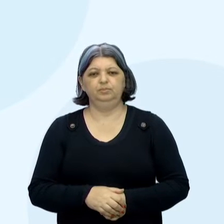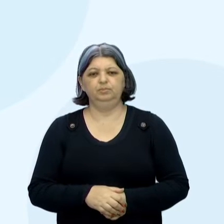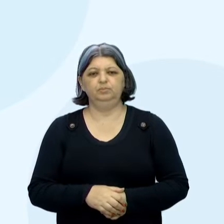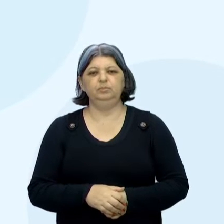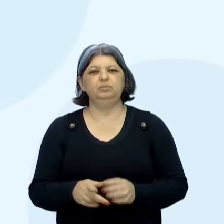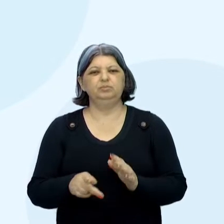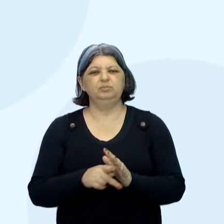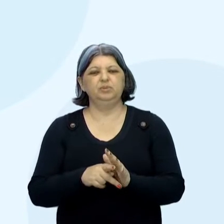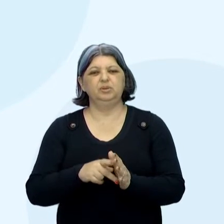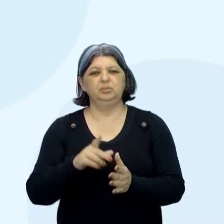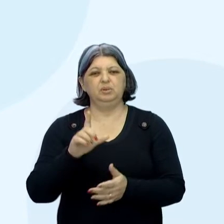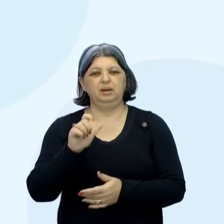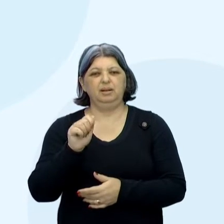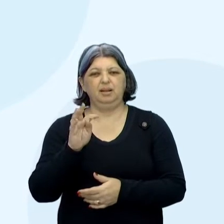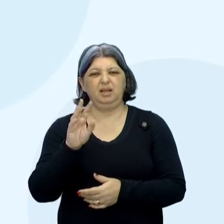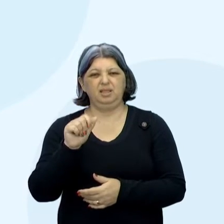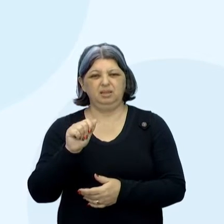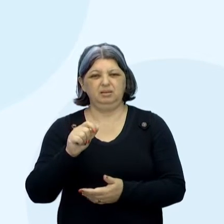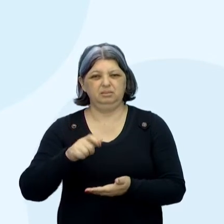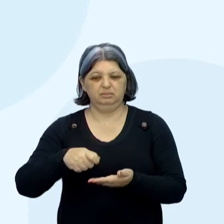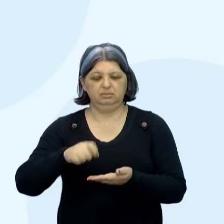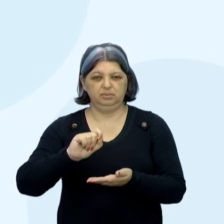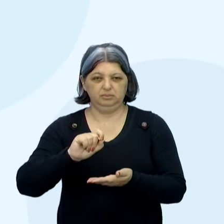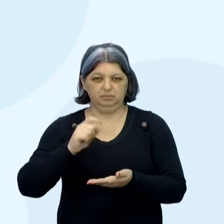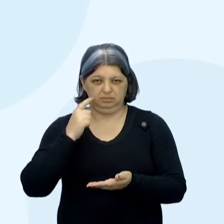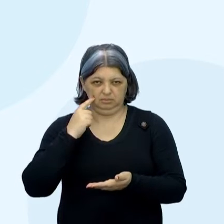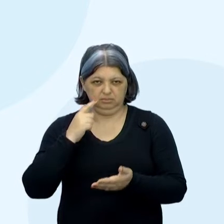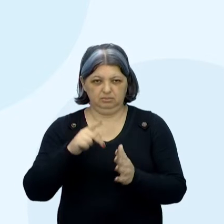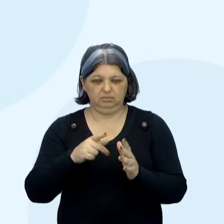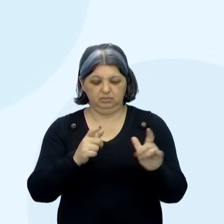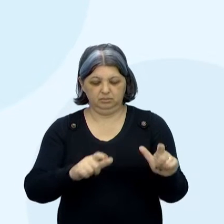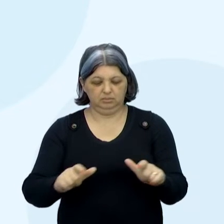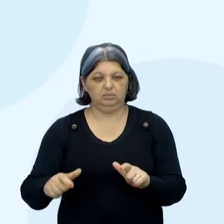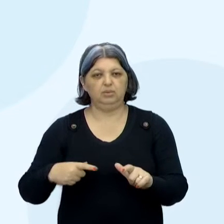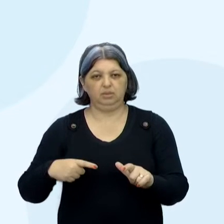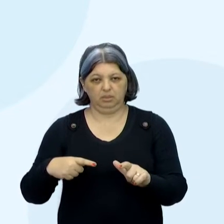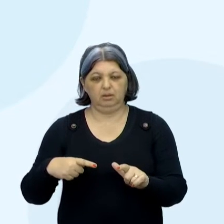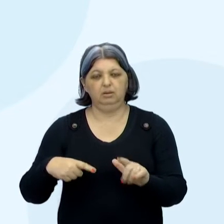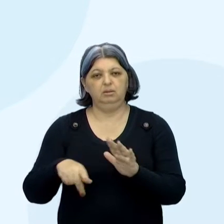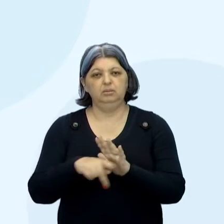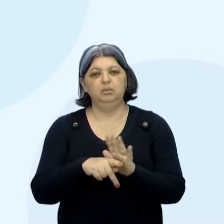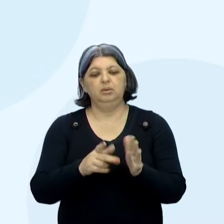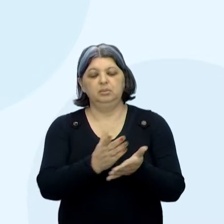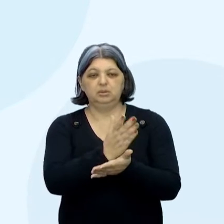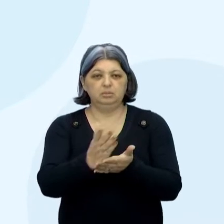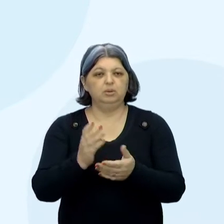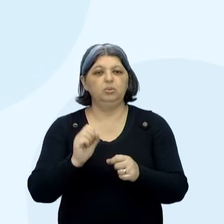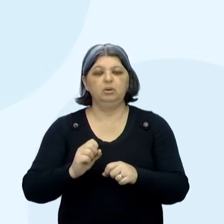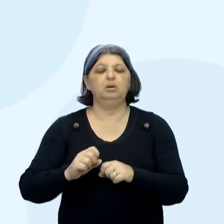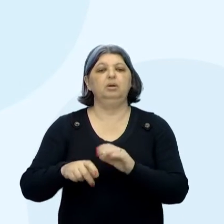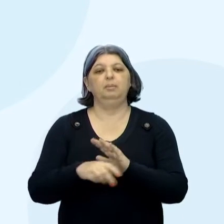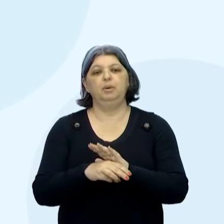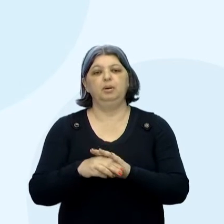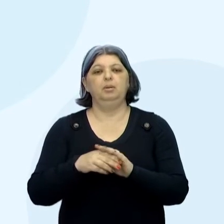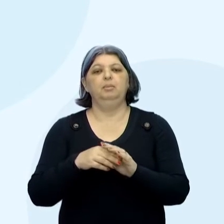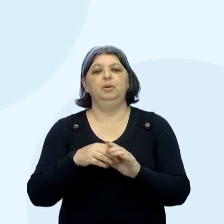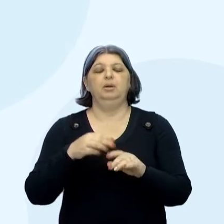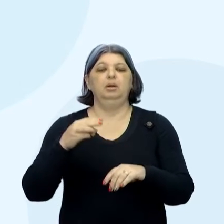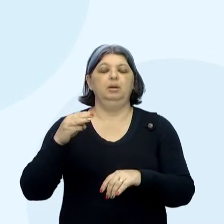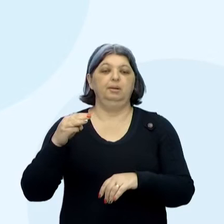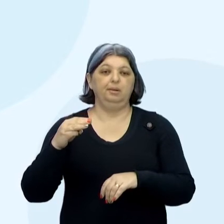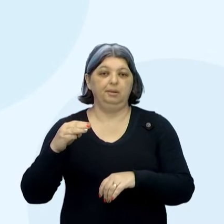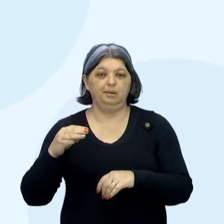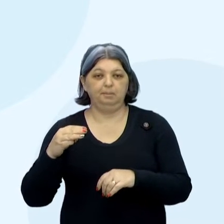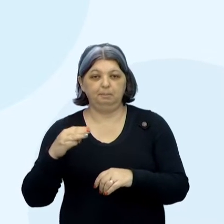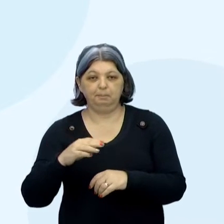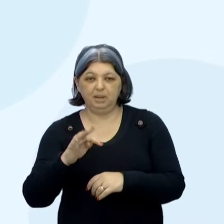nessas latinhas, né? Essas coletoras de lixo que tem lá separado. O que é metal, o que é plástico, o que é papel, o que